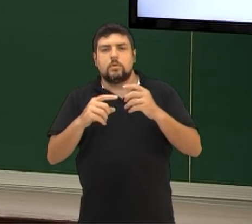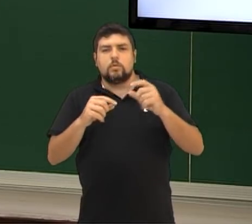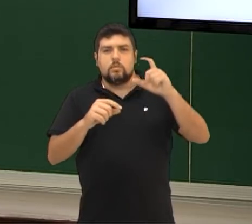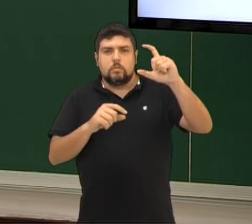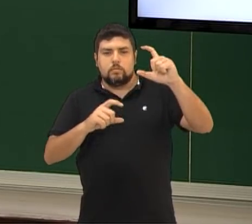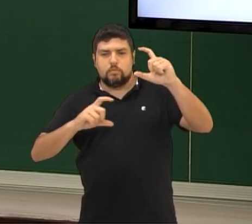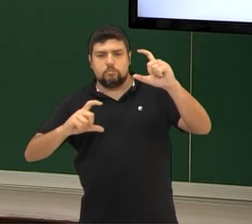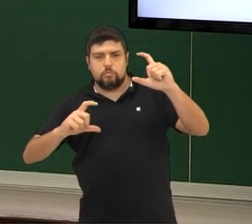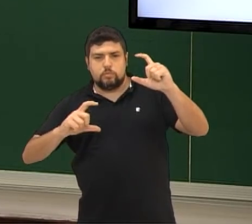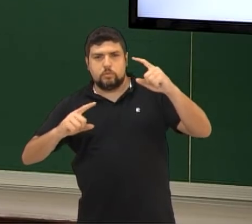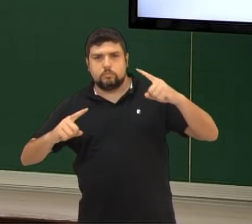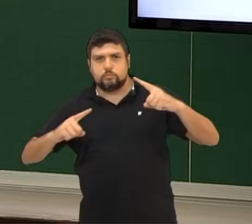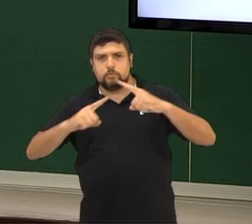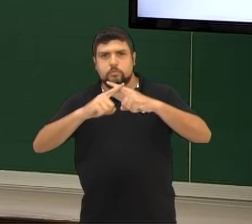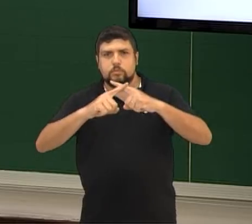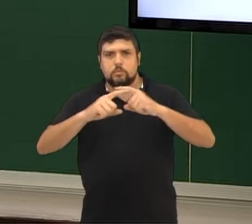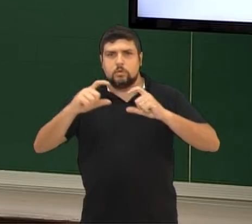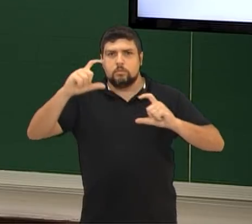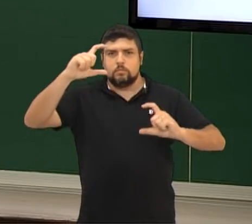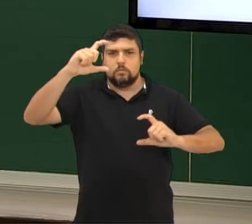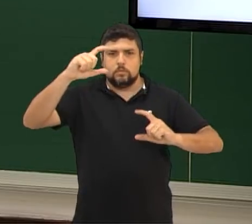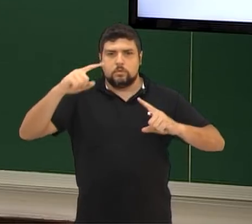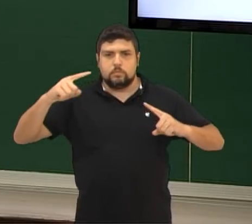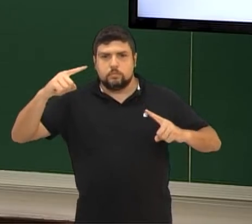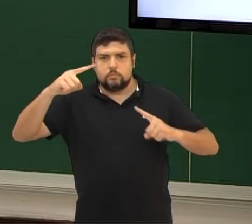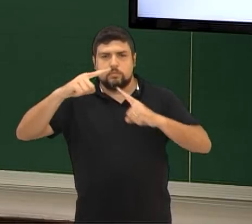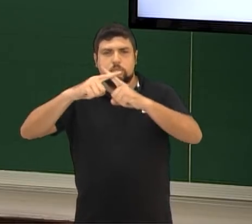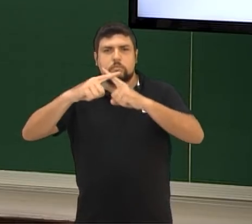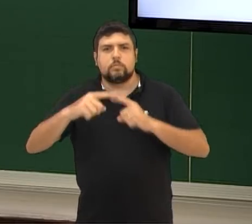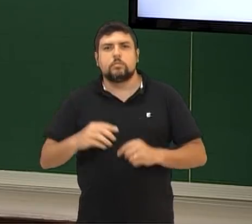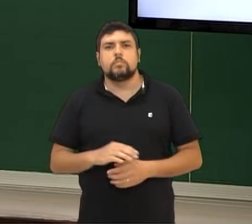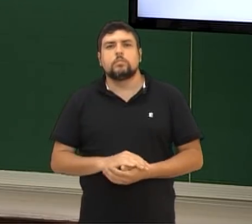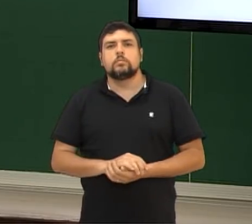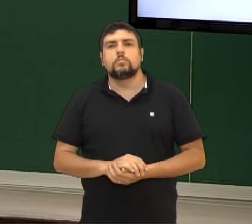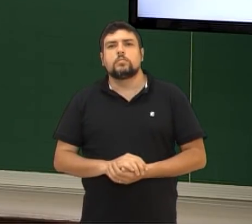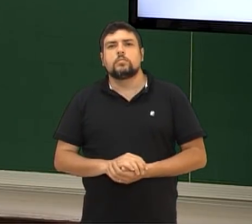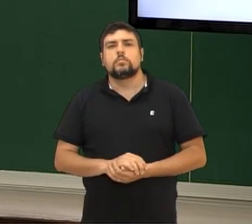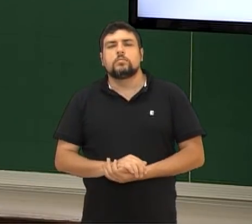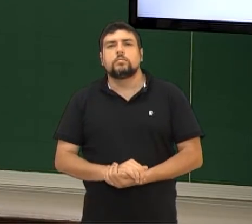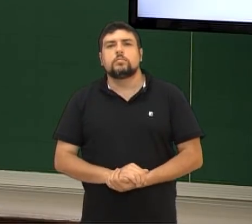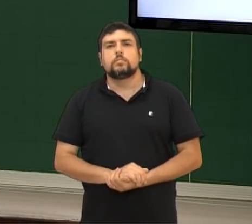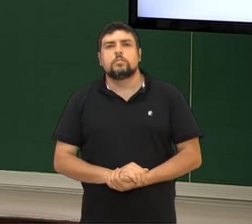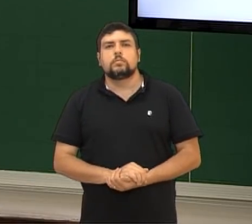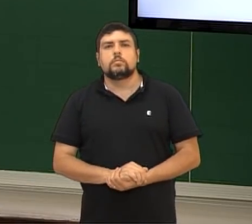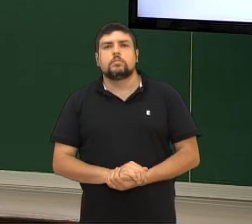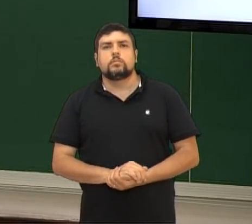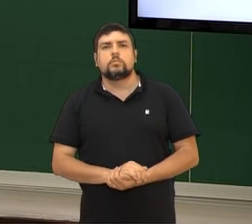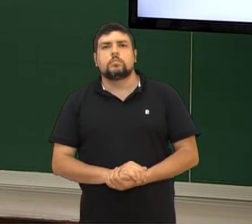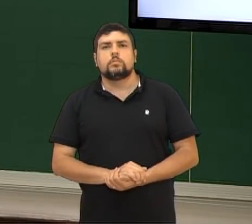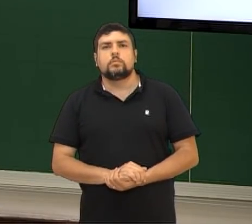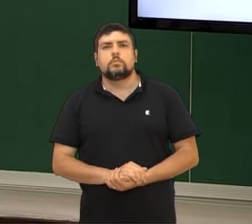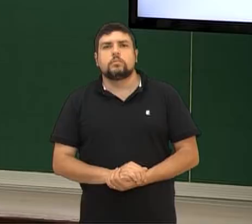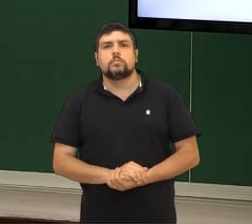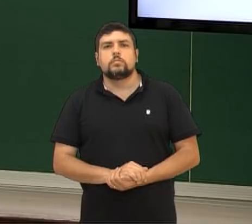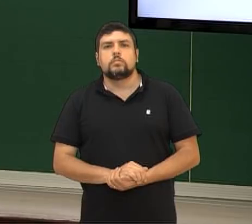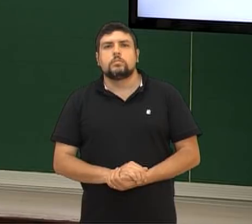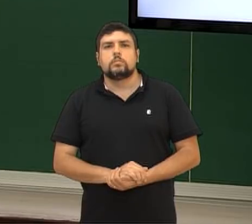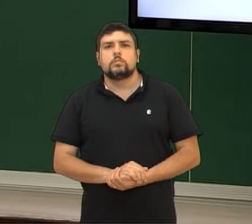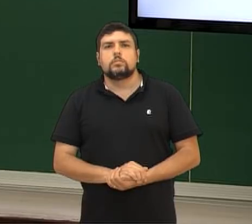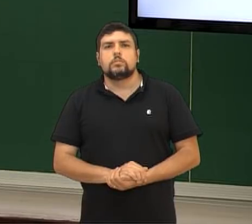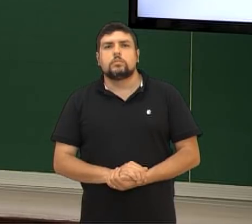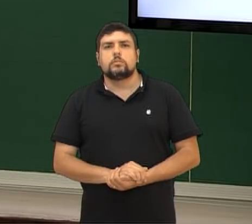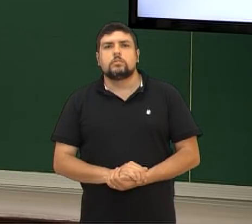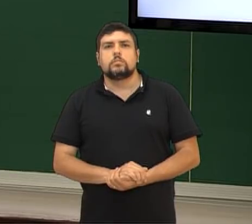fazer os meios. 17 vezes 8. 17 vezes 8. Aquele